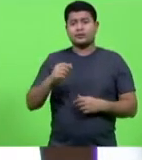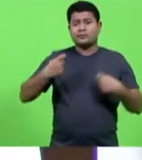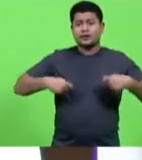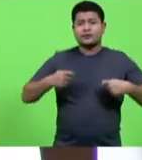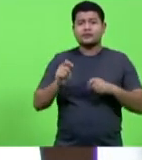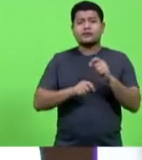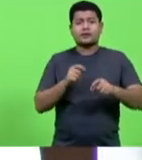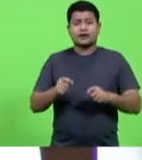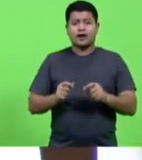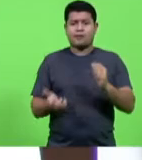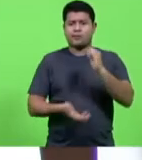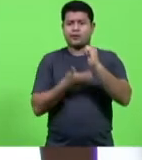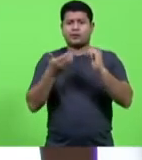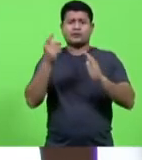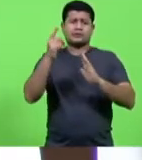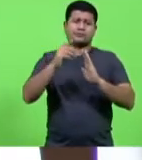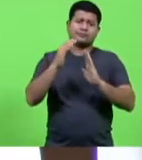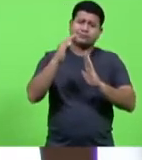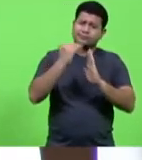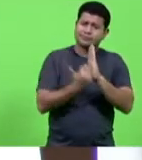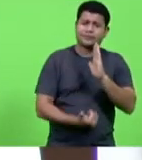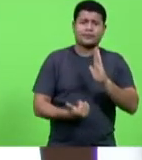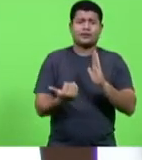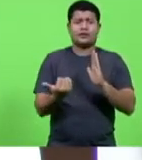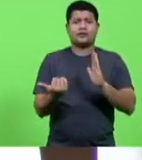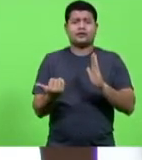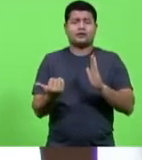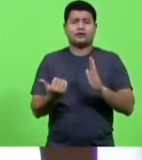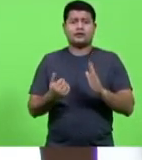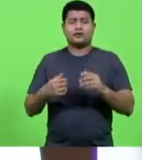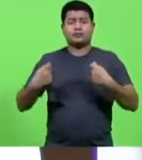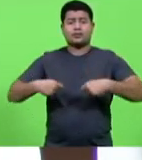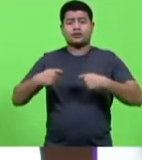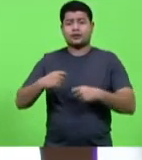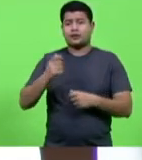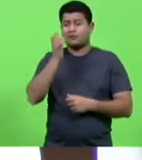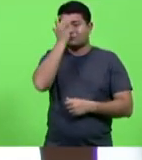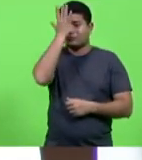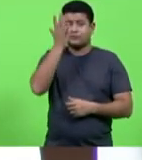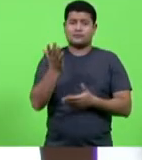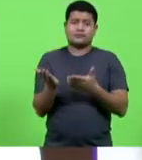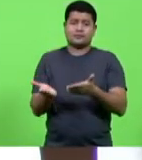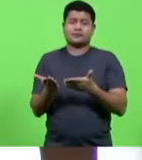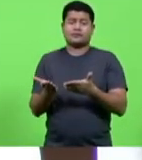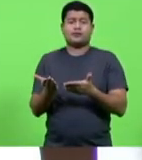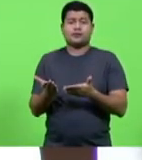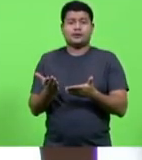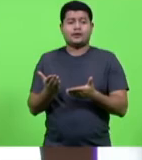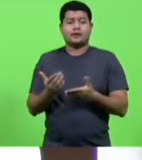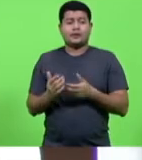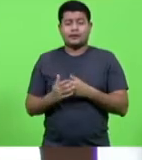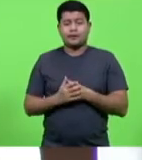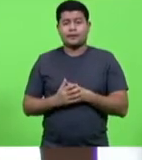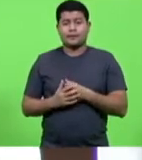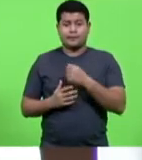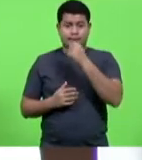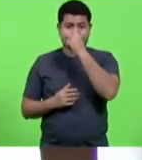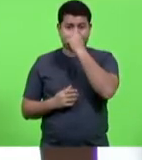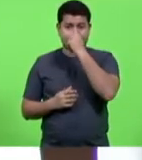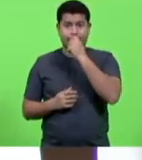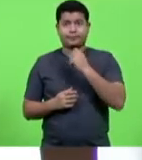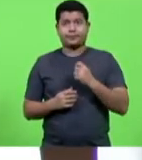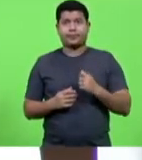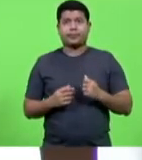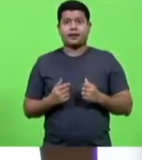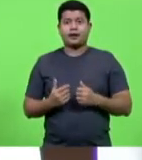empreendedor individual consiga ter acesso a esse dinheiro de forma fácil, sem